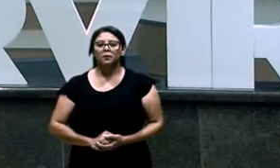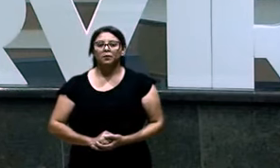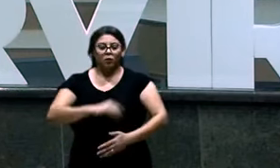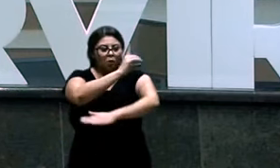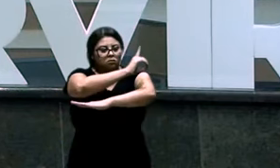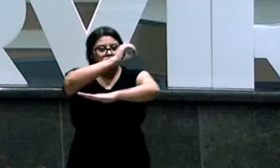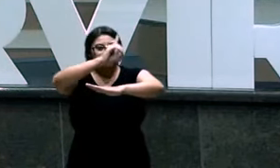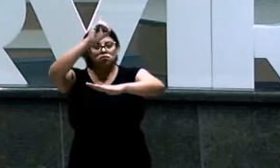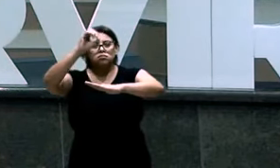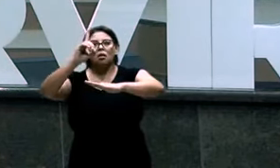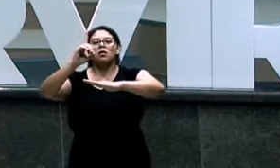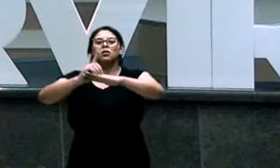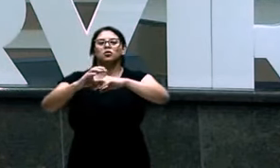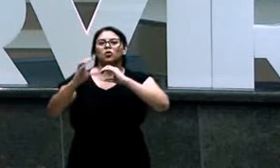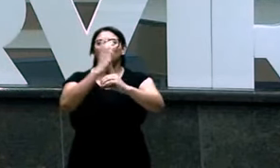Arrancaram a cabeça do profeta.